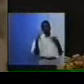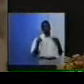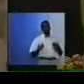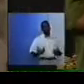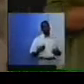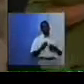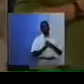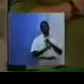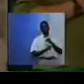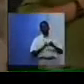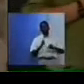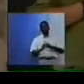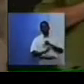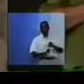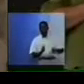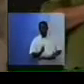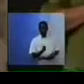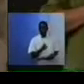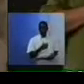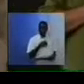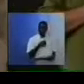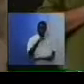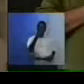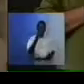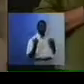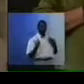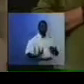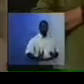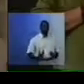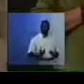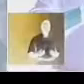Deus sonhou, que Deus projetou, mas você não entendia o que estava acontecendo com você.